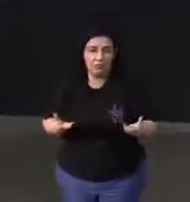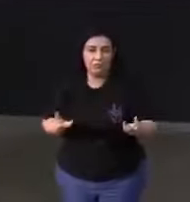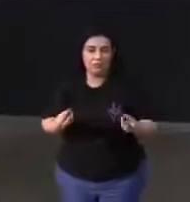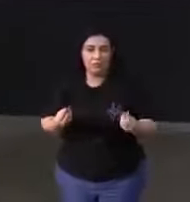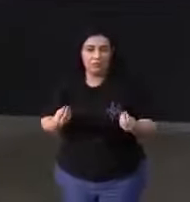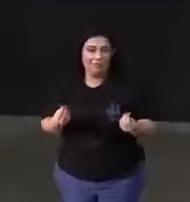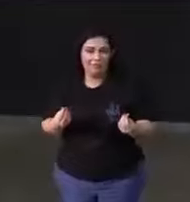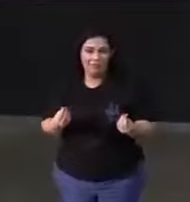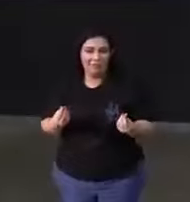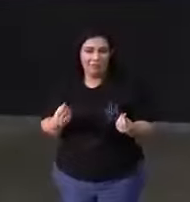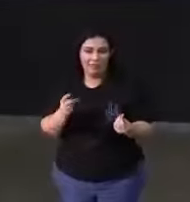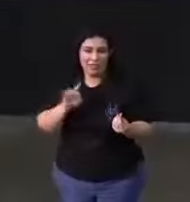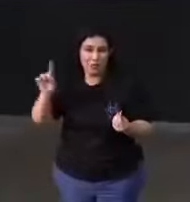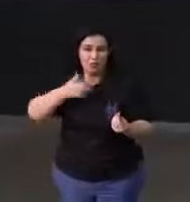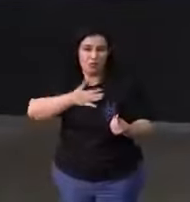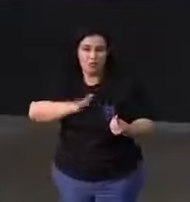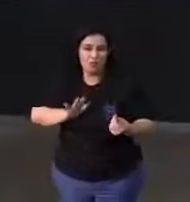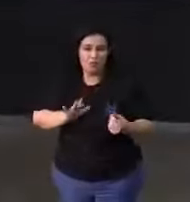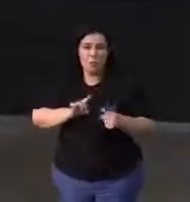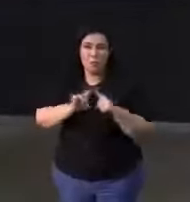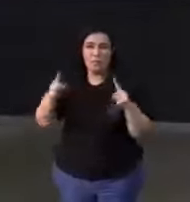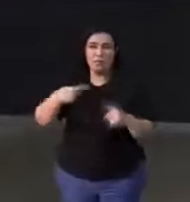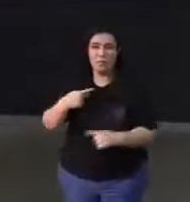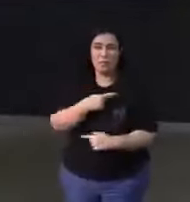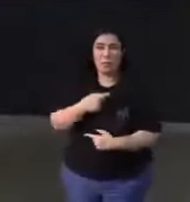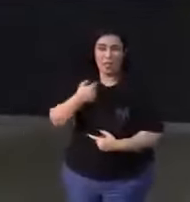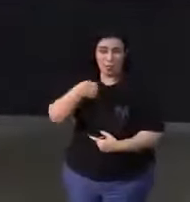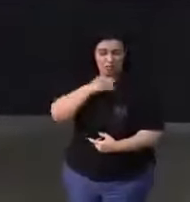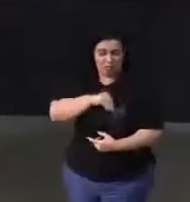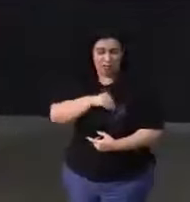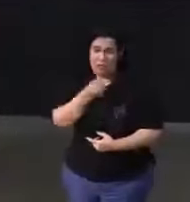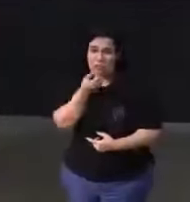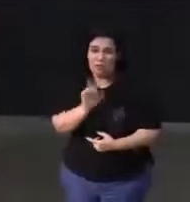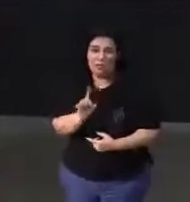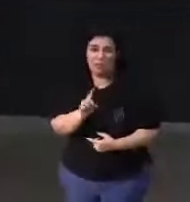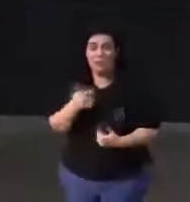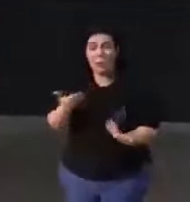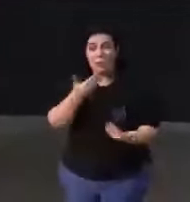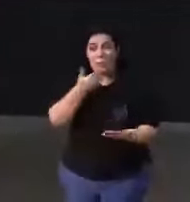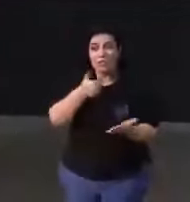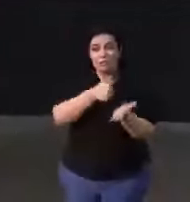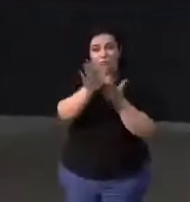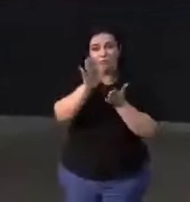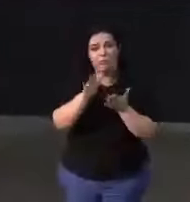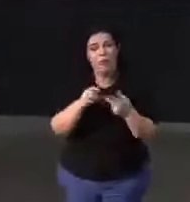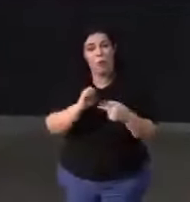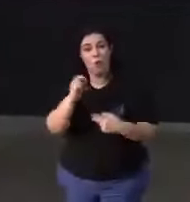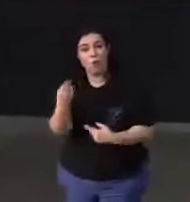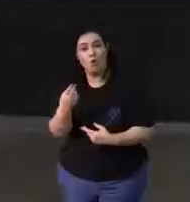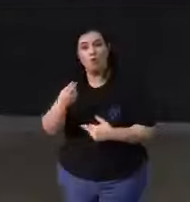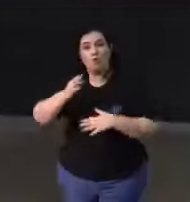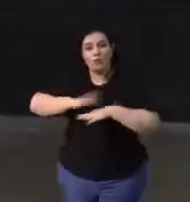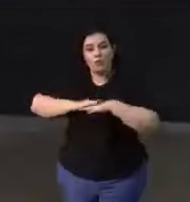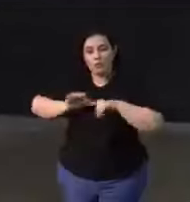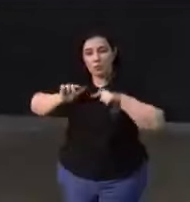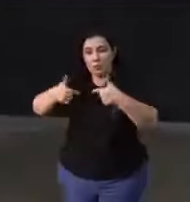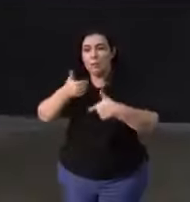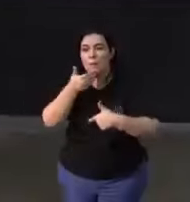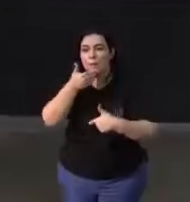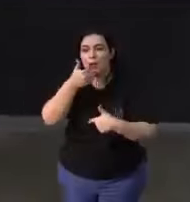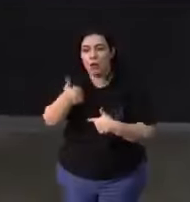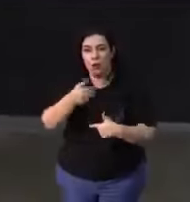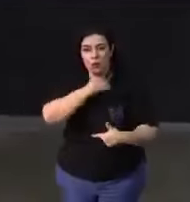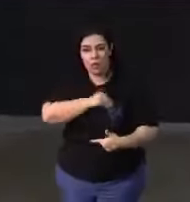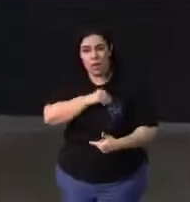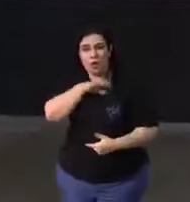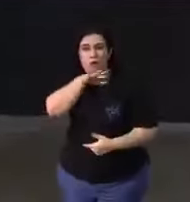Mas pastor, eu não estou recebendo bem. Duas opções: você pede demissão e sai daí, ou você faça o seu melhor mesmo com